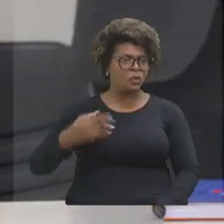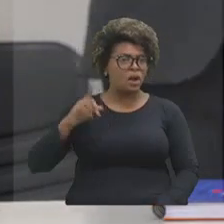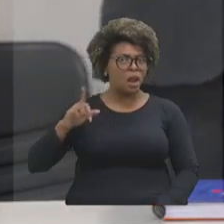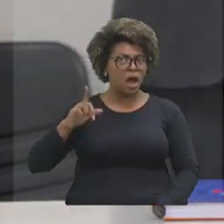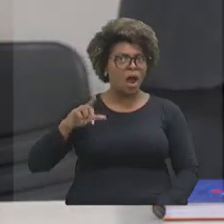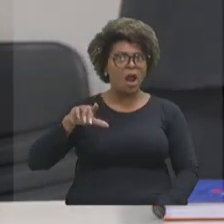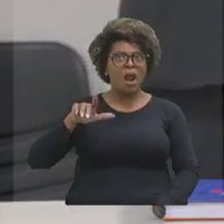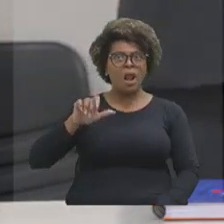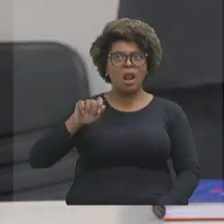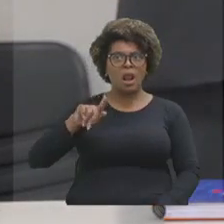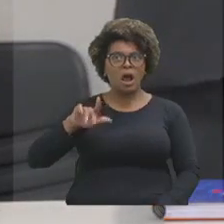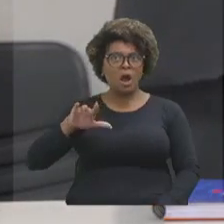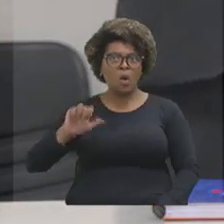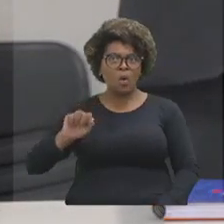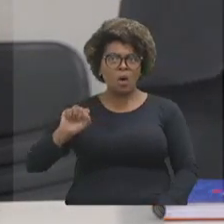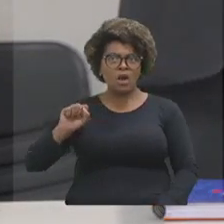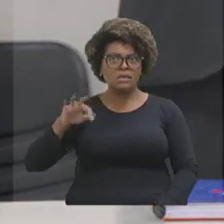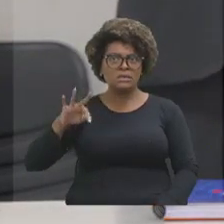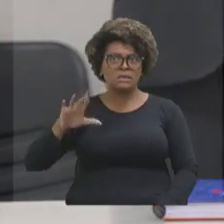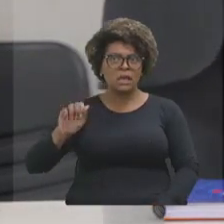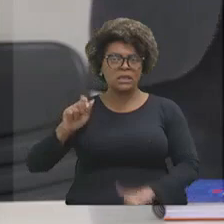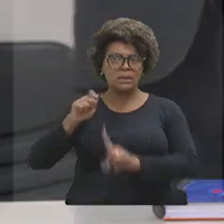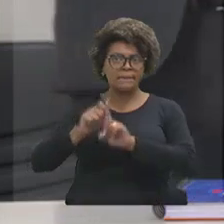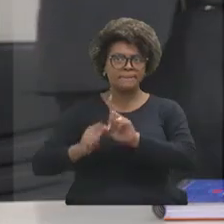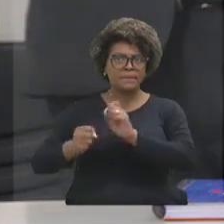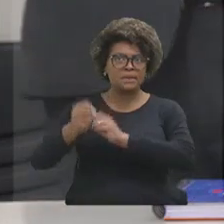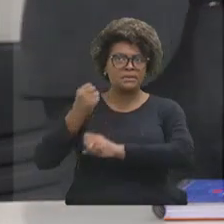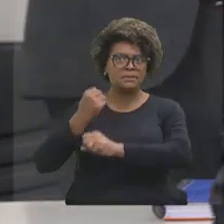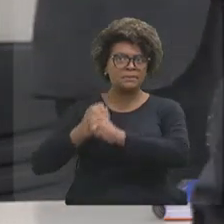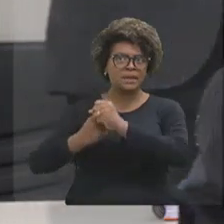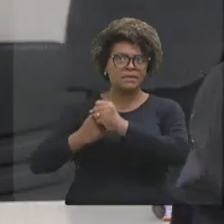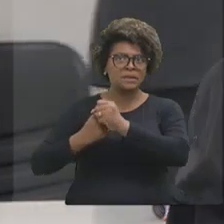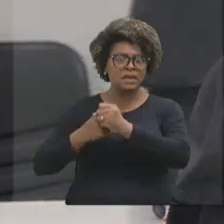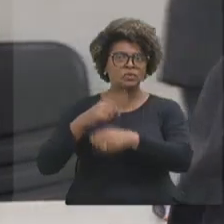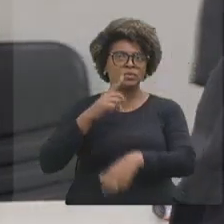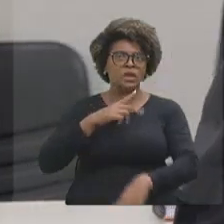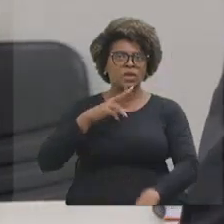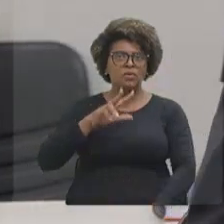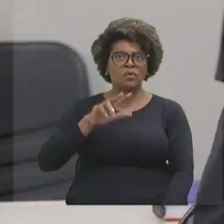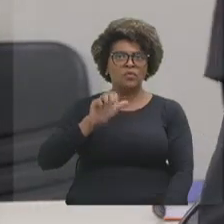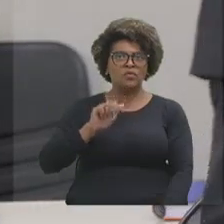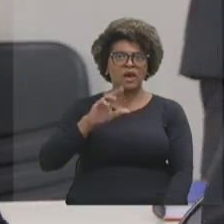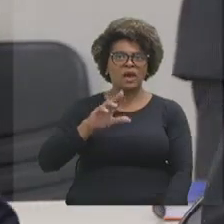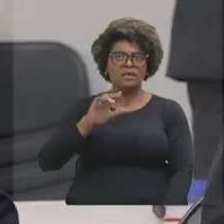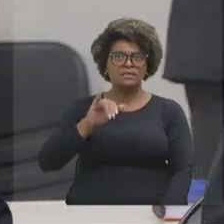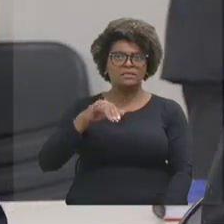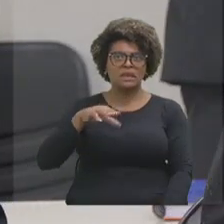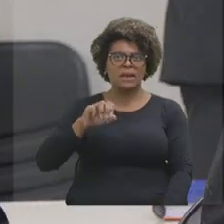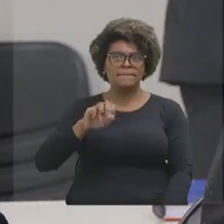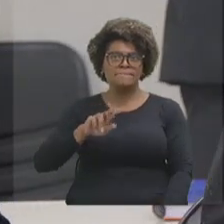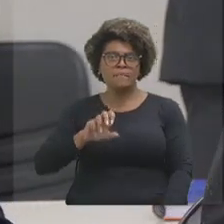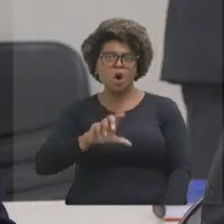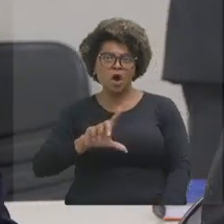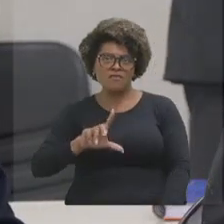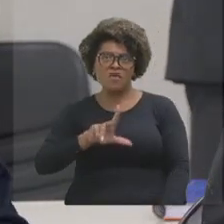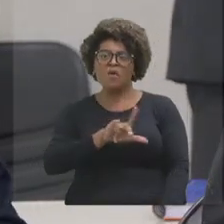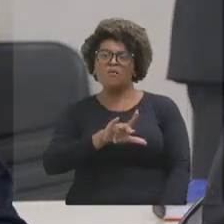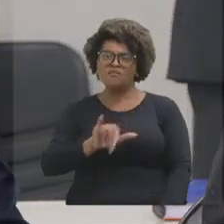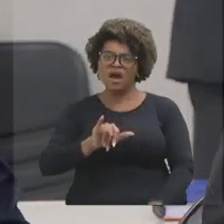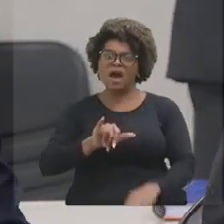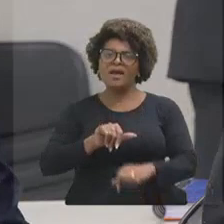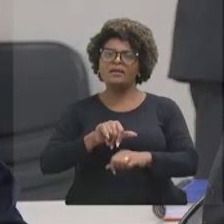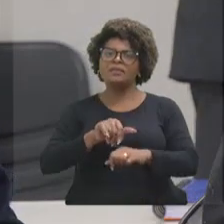de valente A influenza e o vacióvel vai ser ampliado como estratégia no estado para que a gente consiga